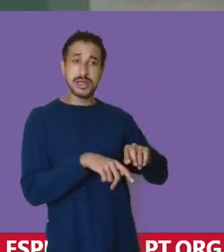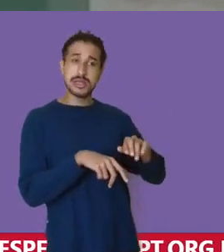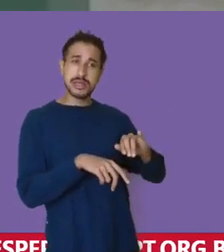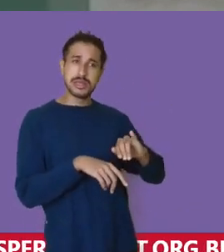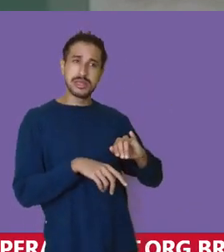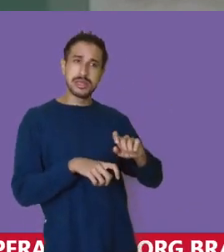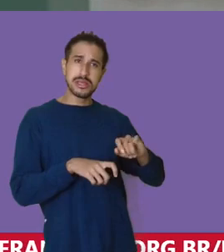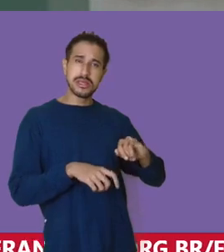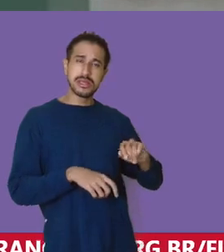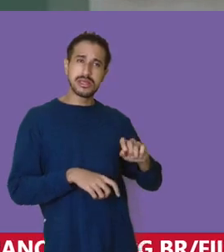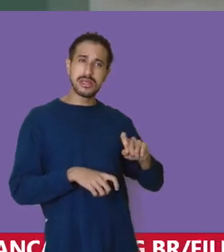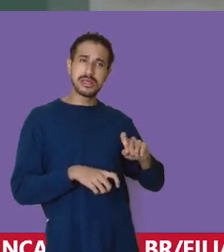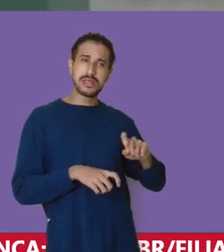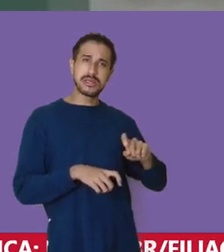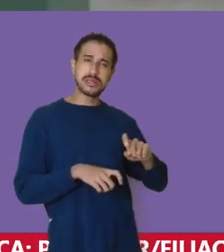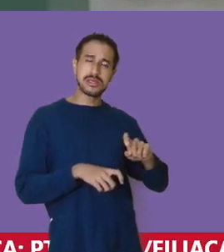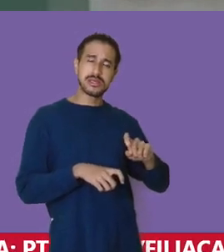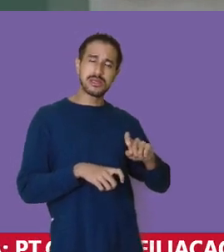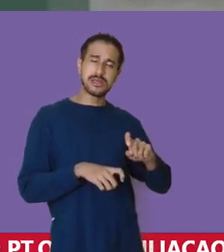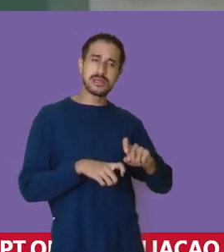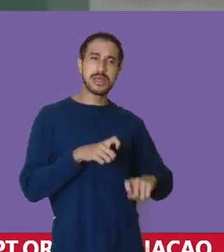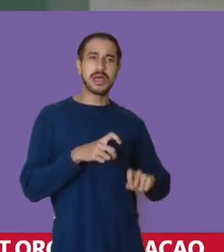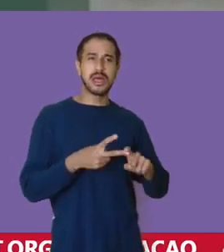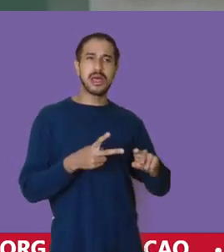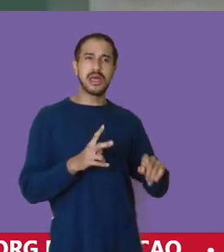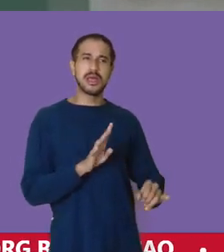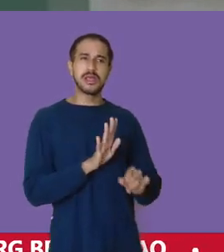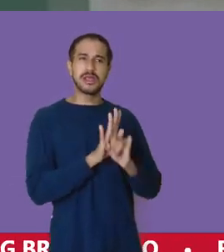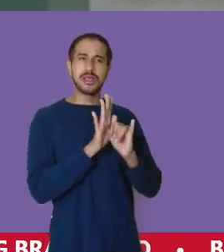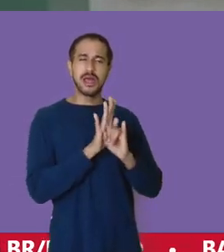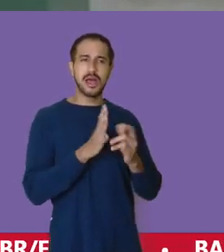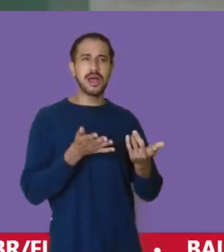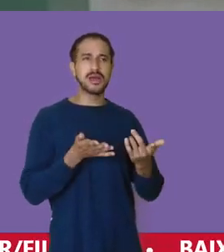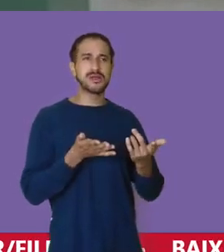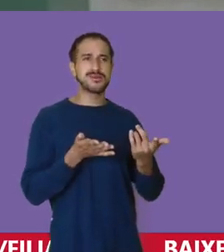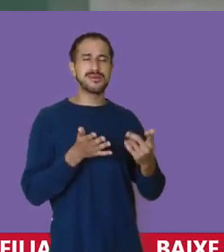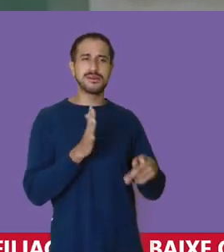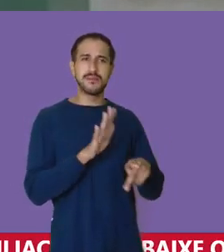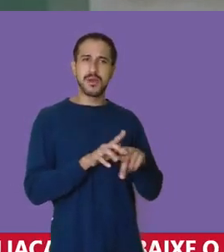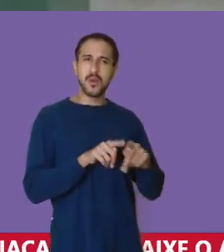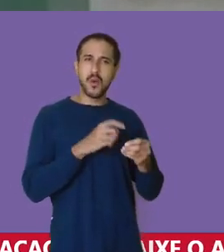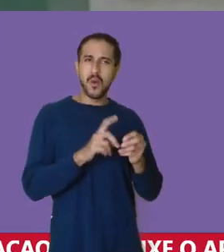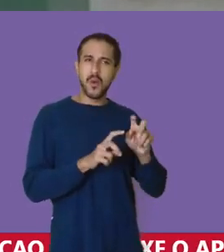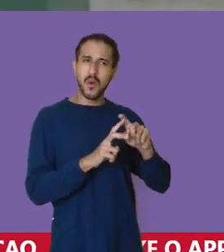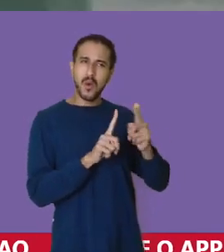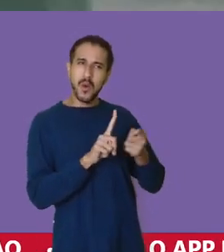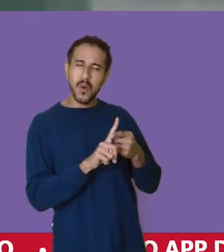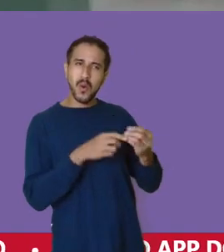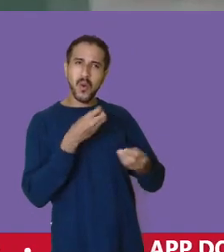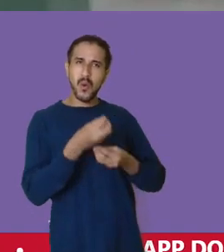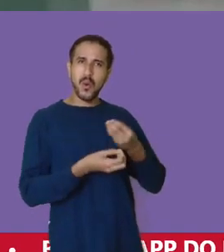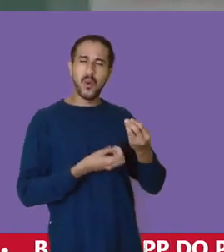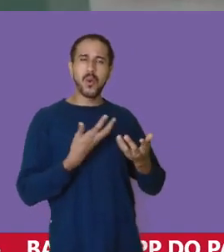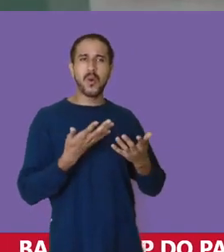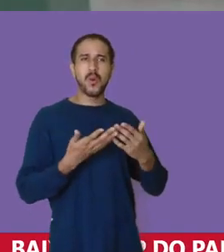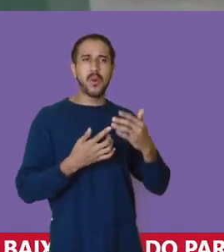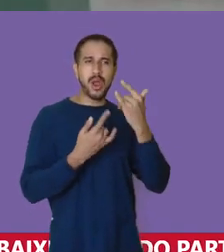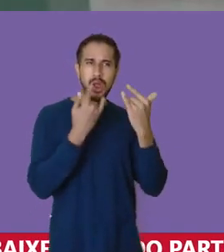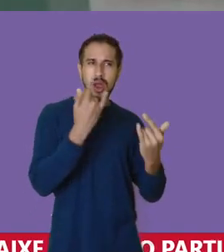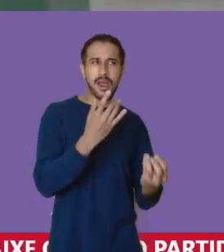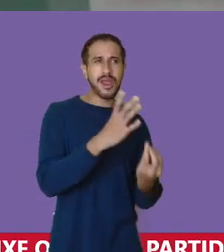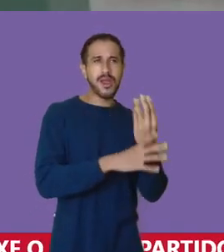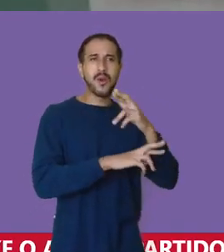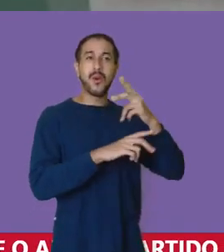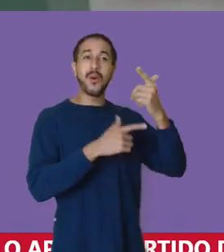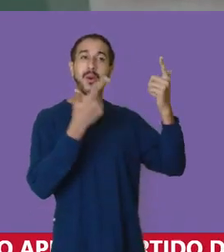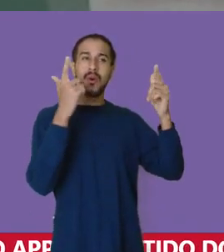à dimensão da maternidade, à construção da subjetividade, e como o capitalismo vai sempre inventando outros mecanismos